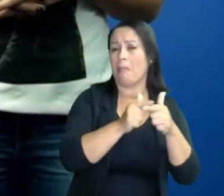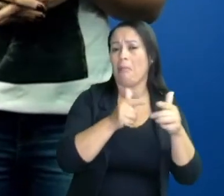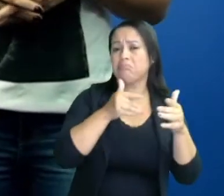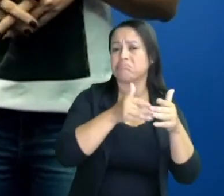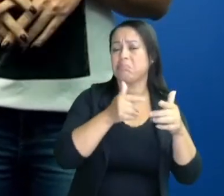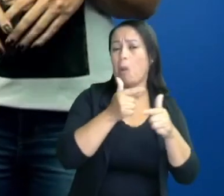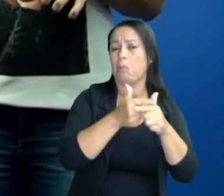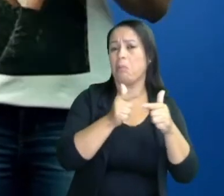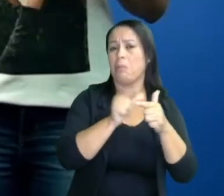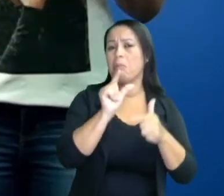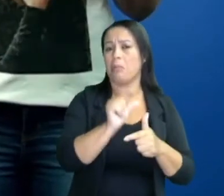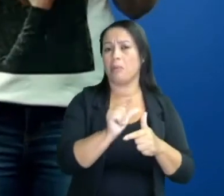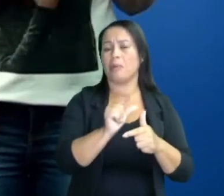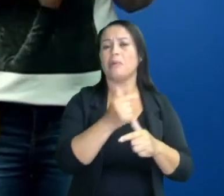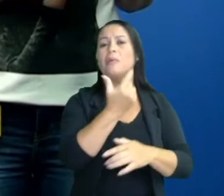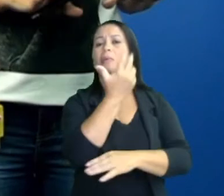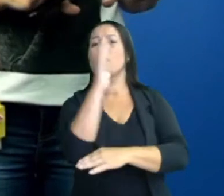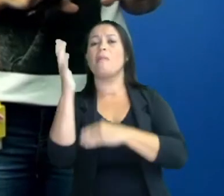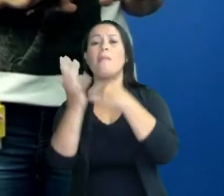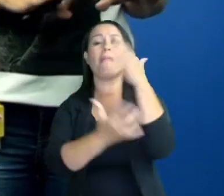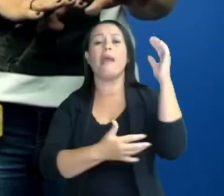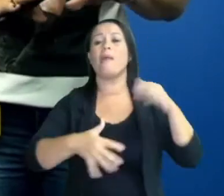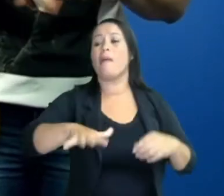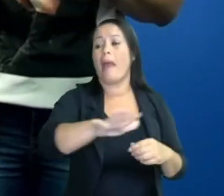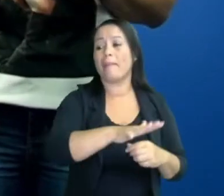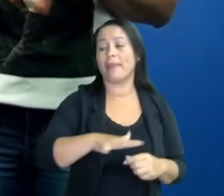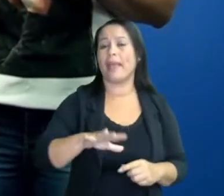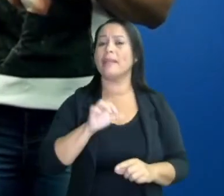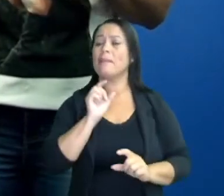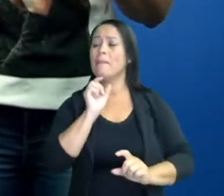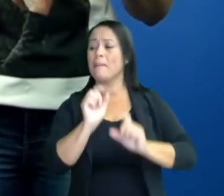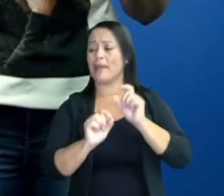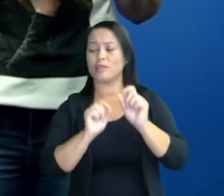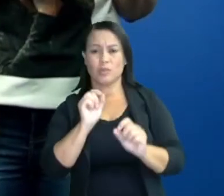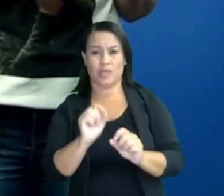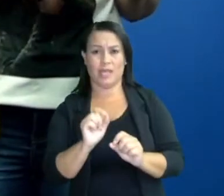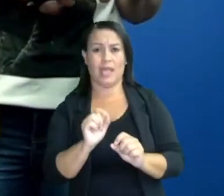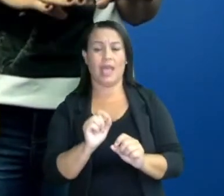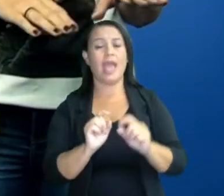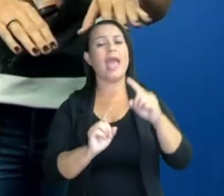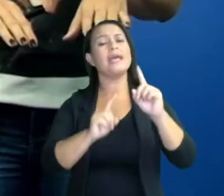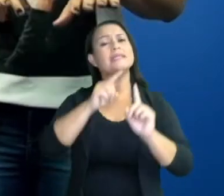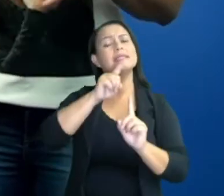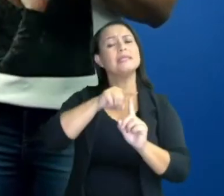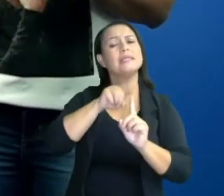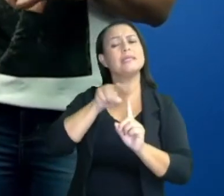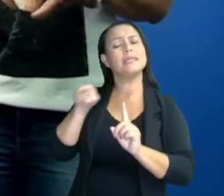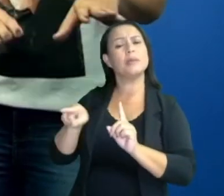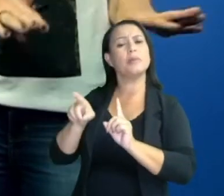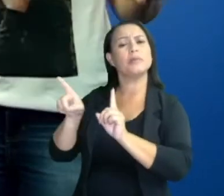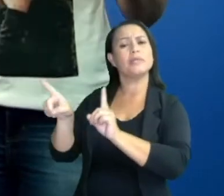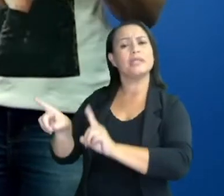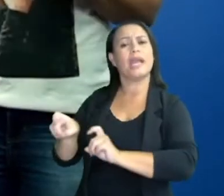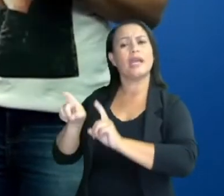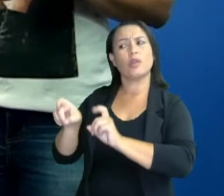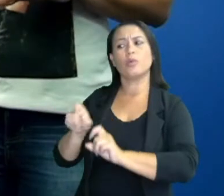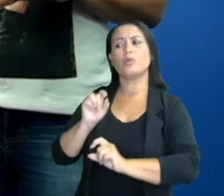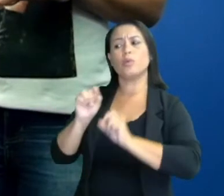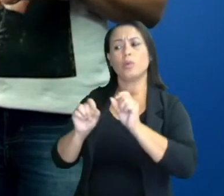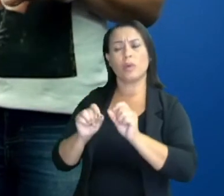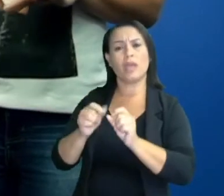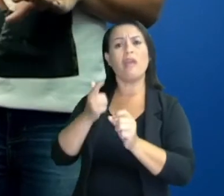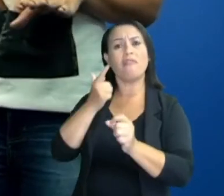meio ambiente mas não quer dizer que ele que esse tipo de agricultura não vise